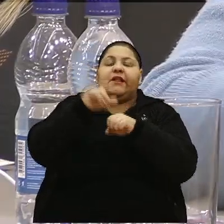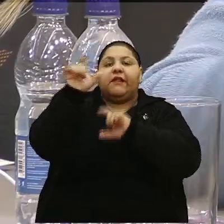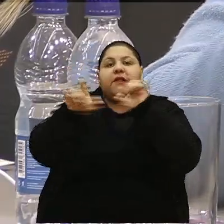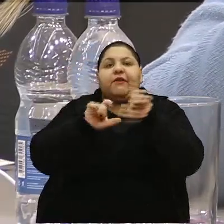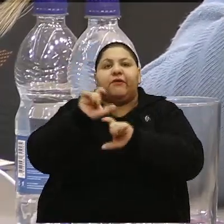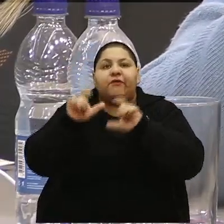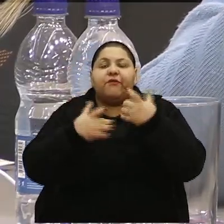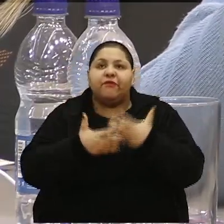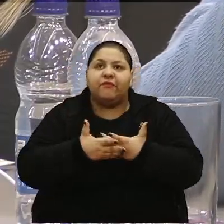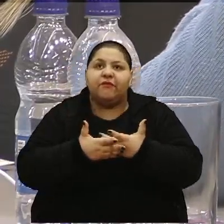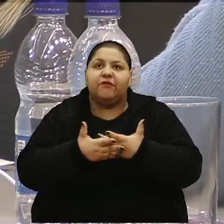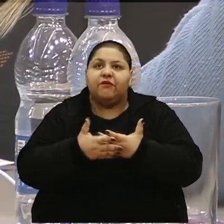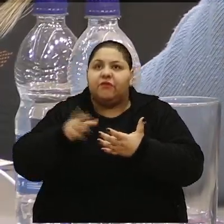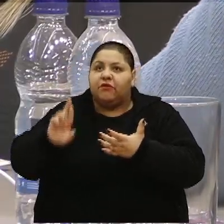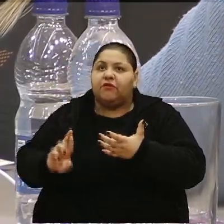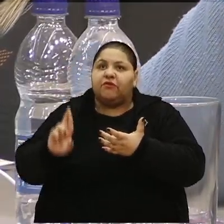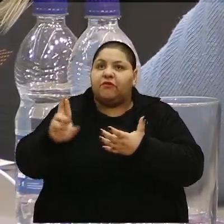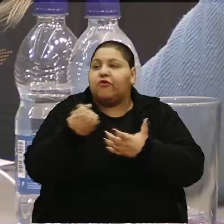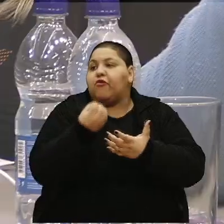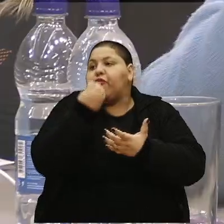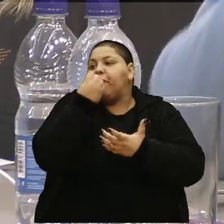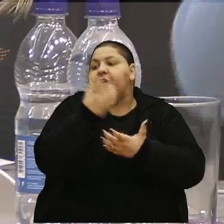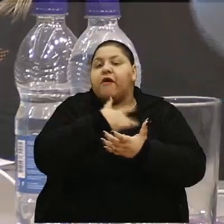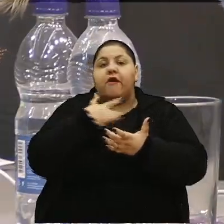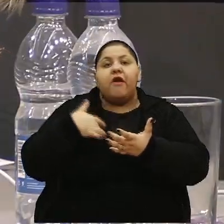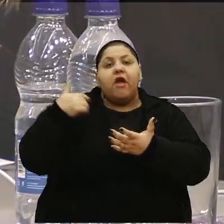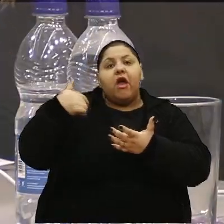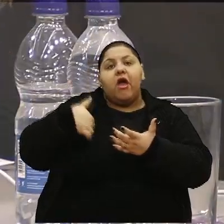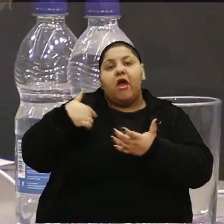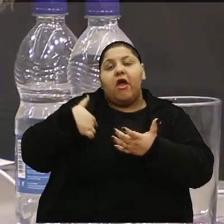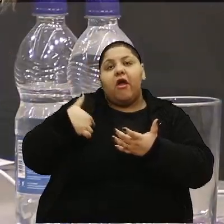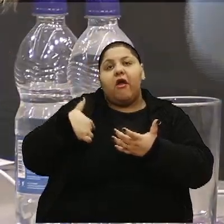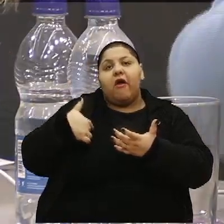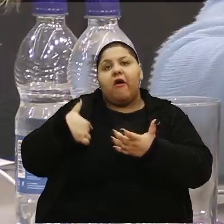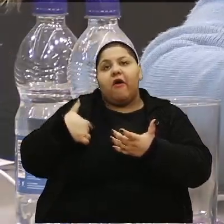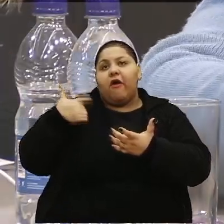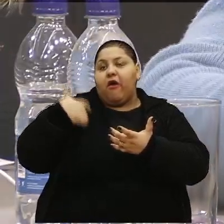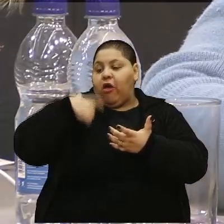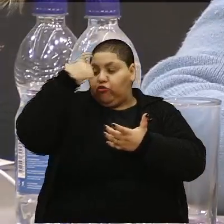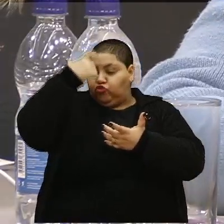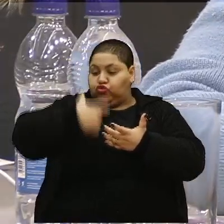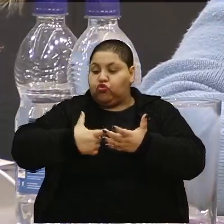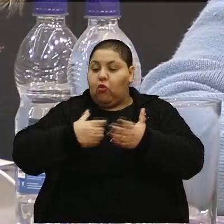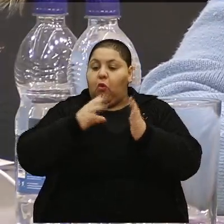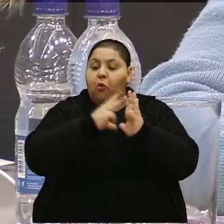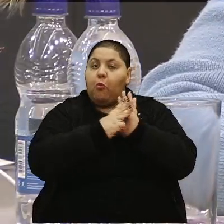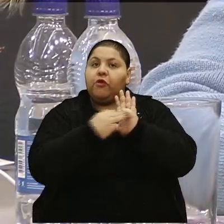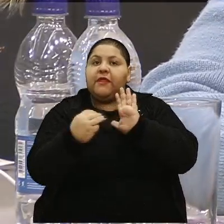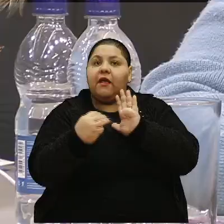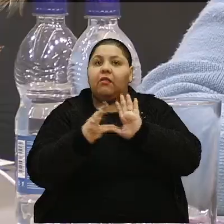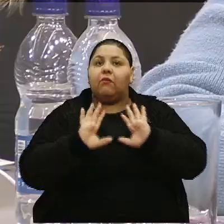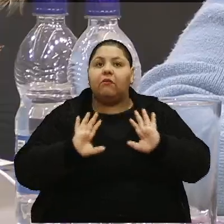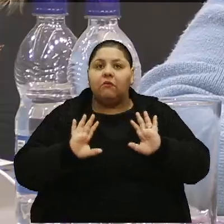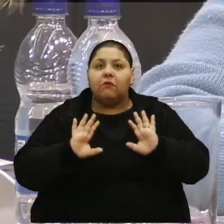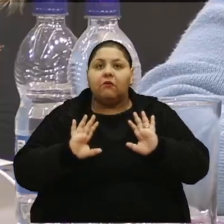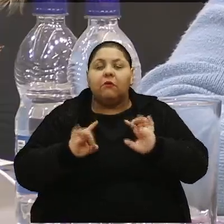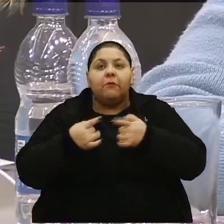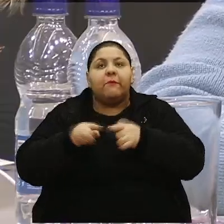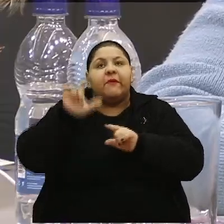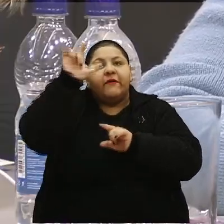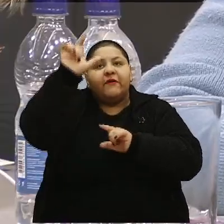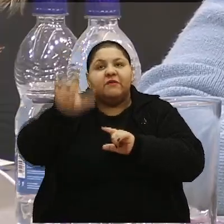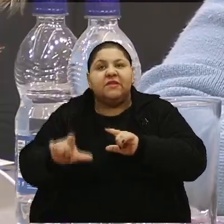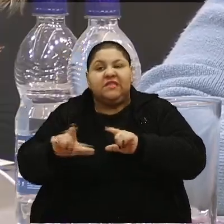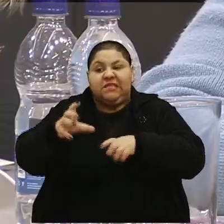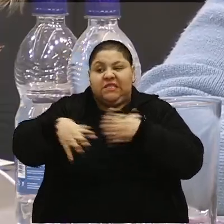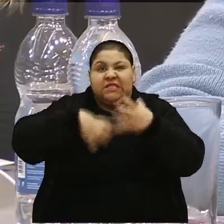pessoa que representa o bem-estar. Eu sou o exemplo, né? Mas é aquela pessoa que destila o